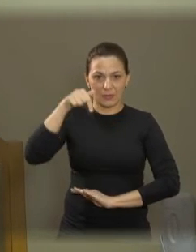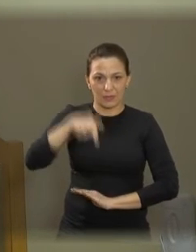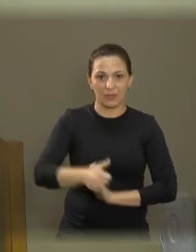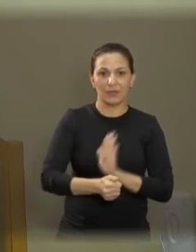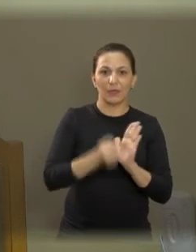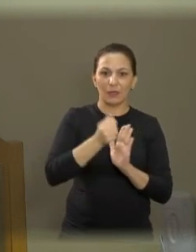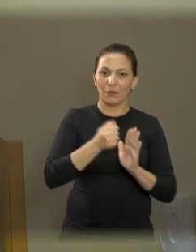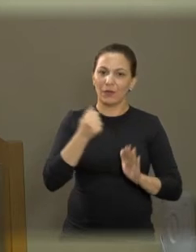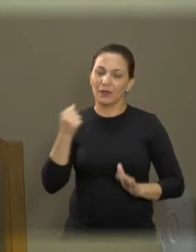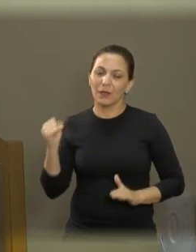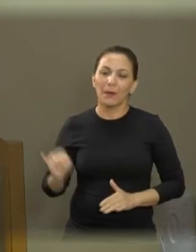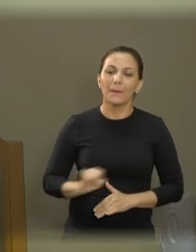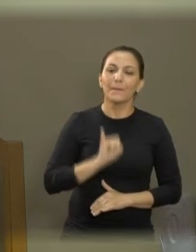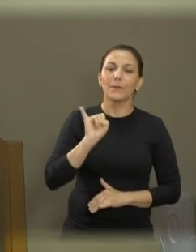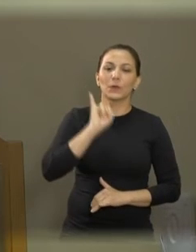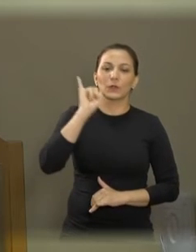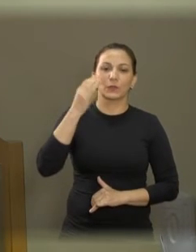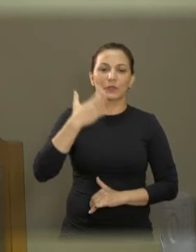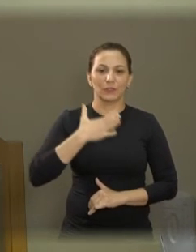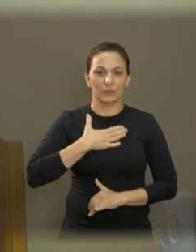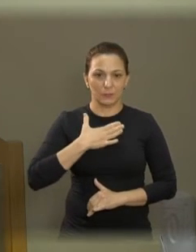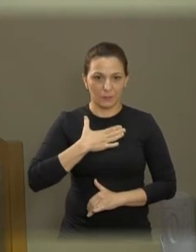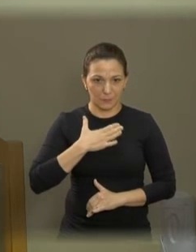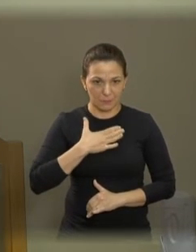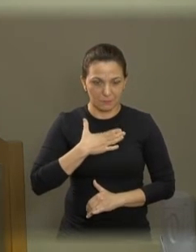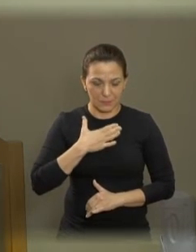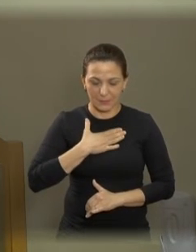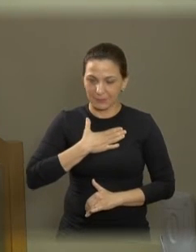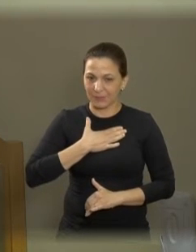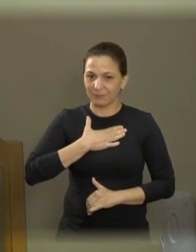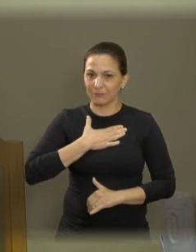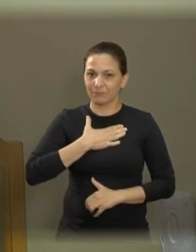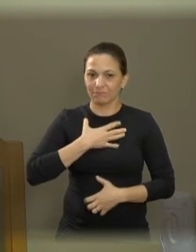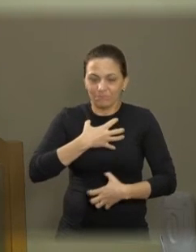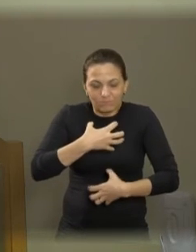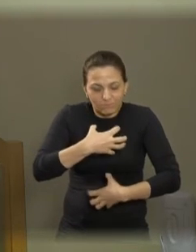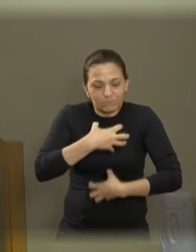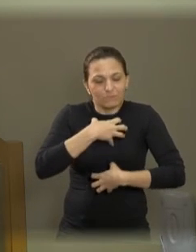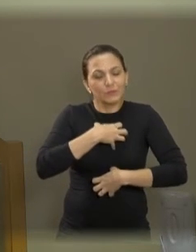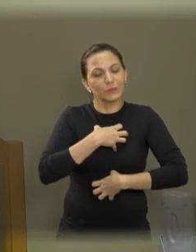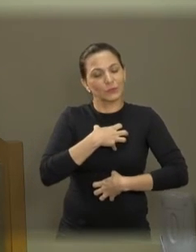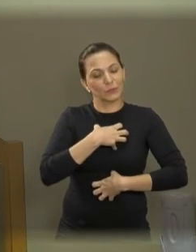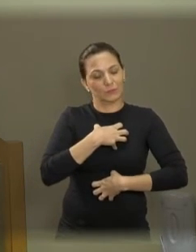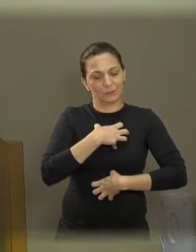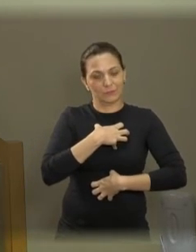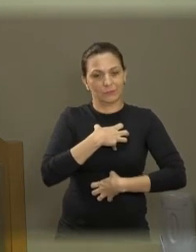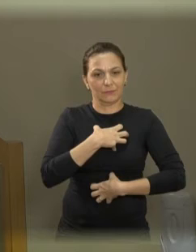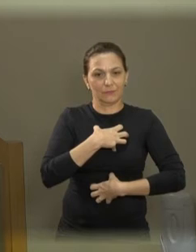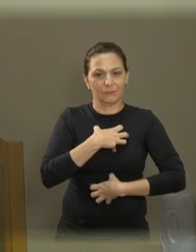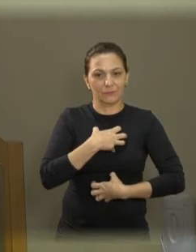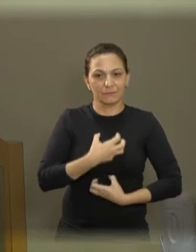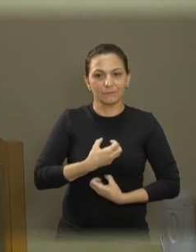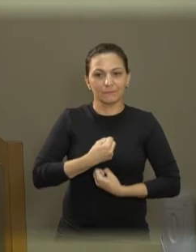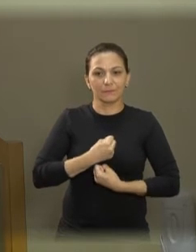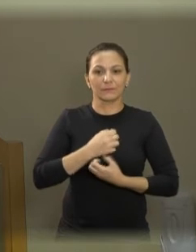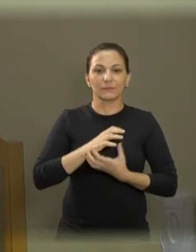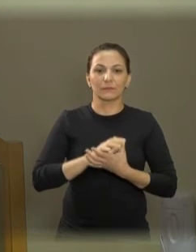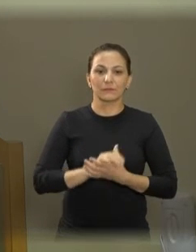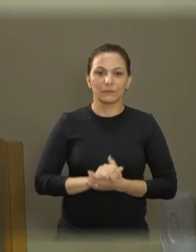importância muito grande para o Marcos, muito grande mesmo. Né?